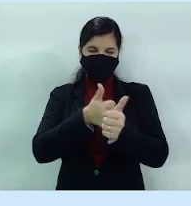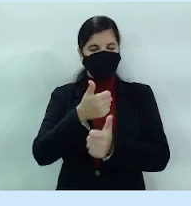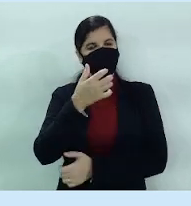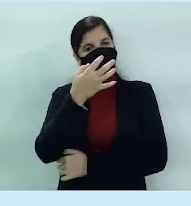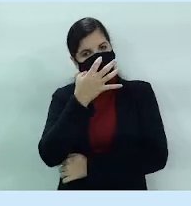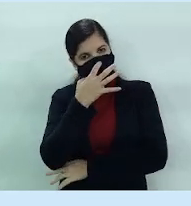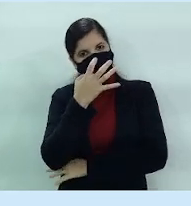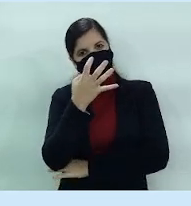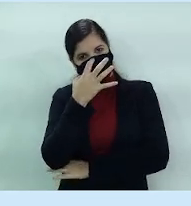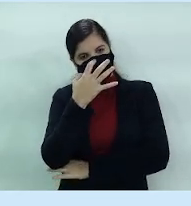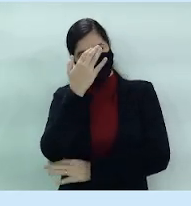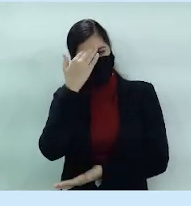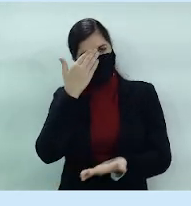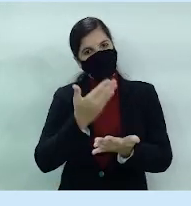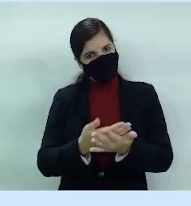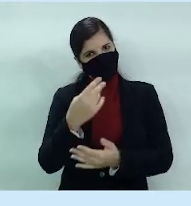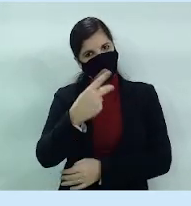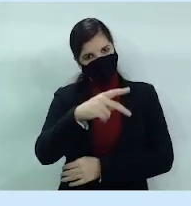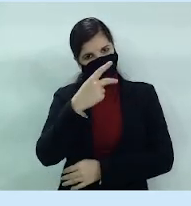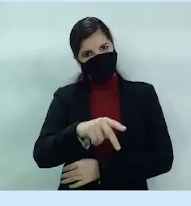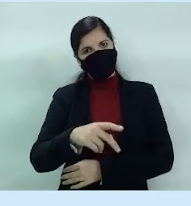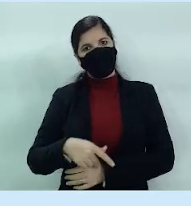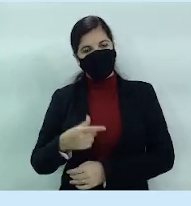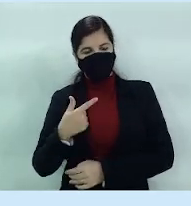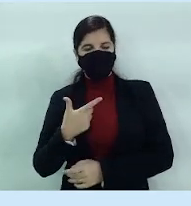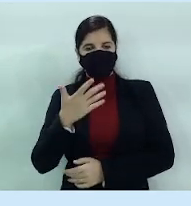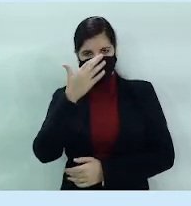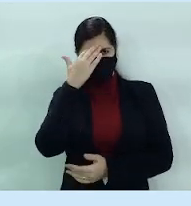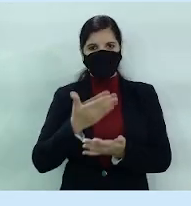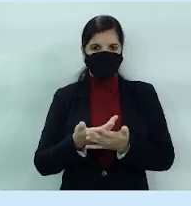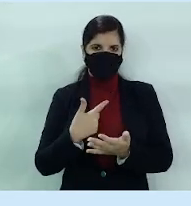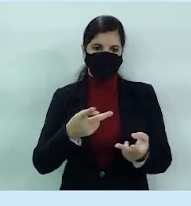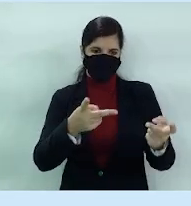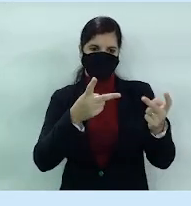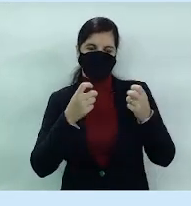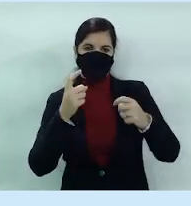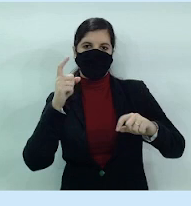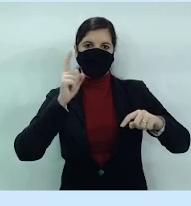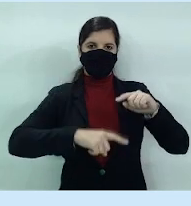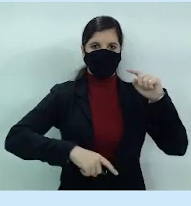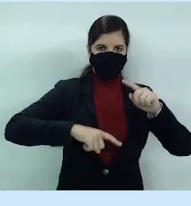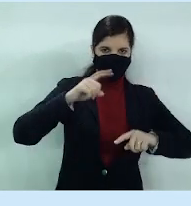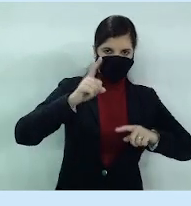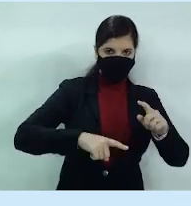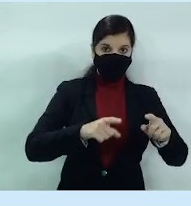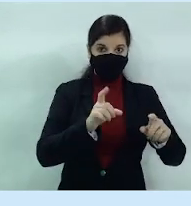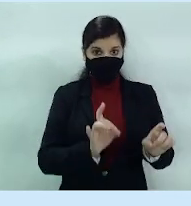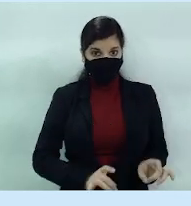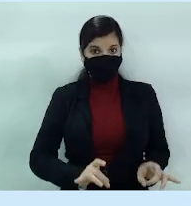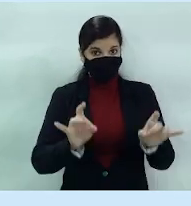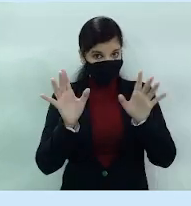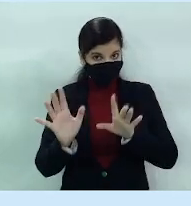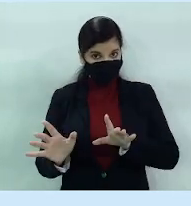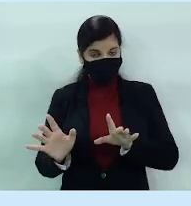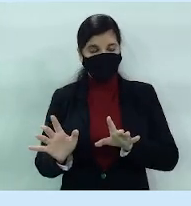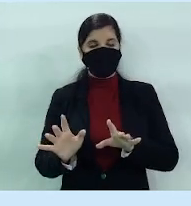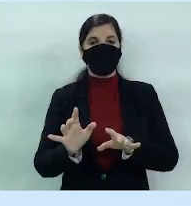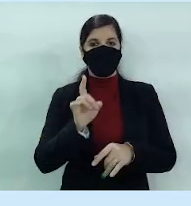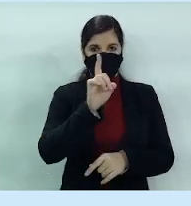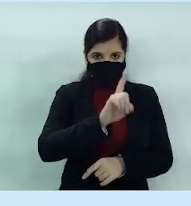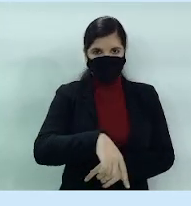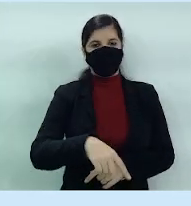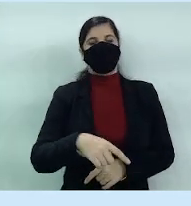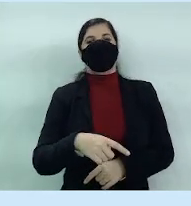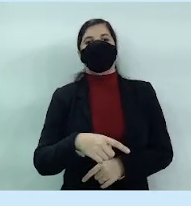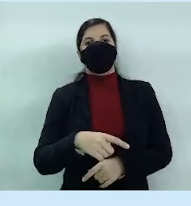não é verdade? Confia no que ela diz, então mais ou menos vocês vão entender que aquele produto que ela está divulgando é um